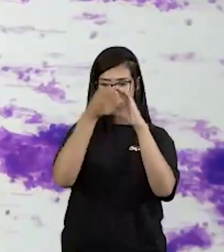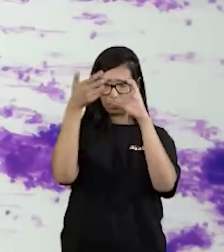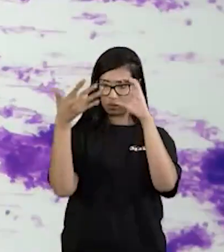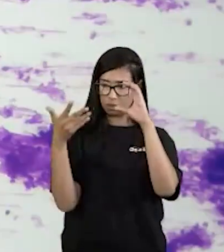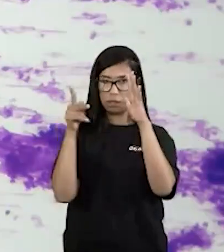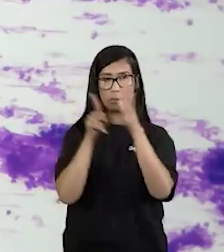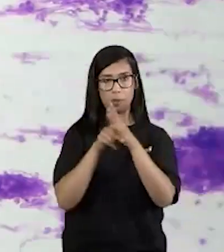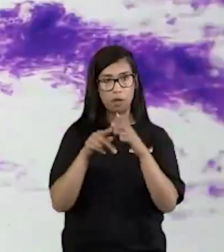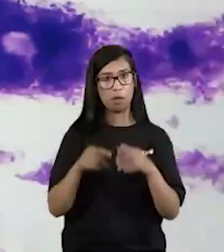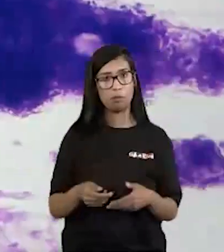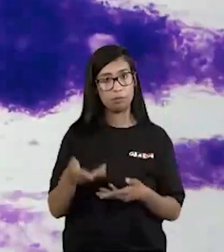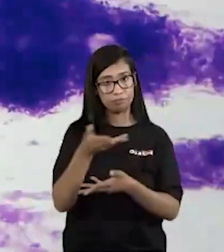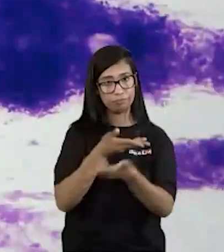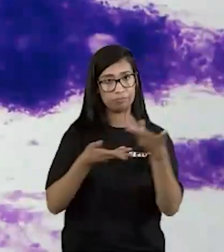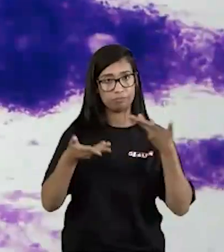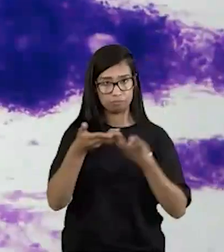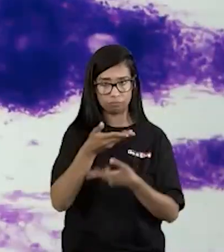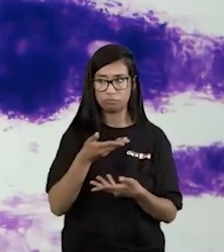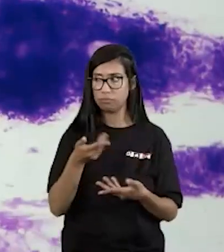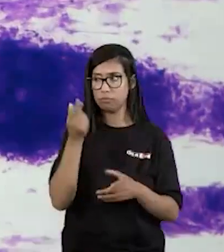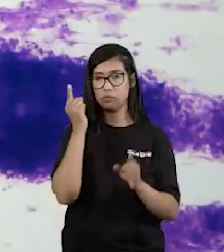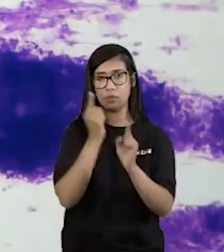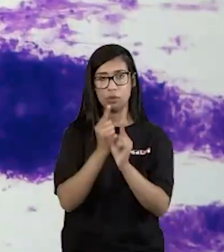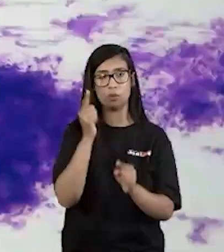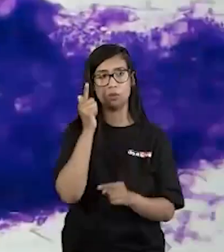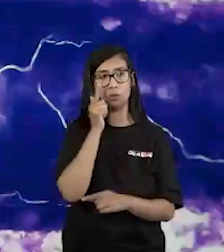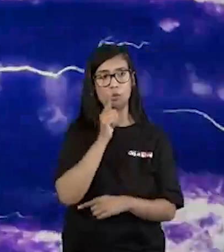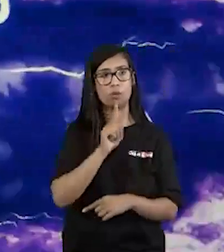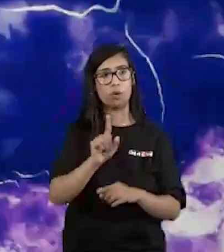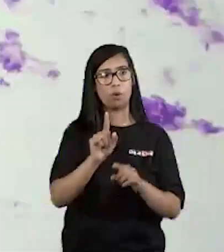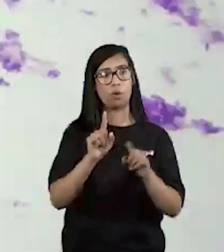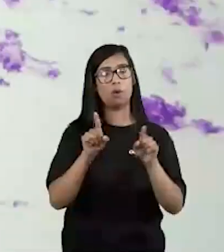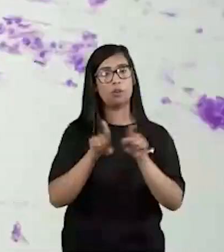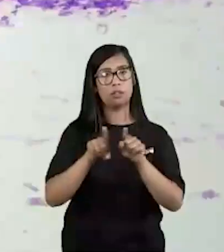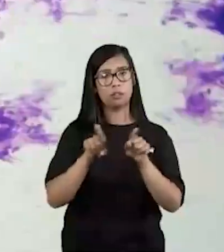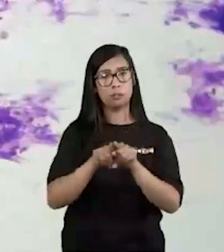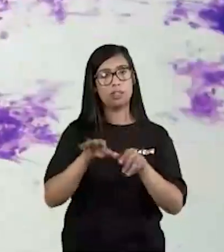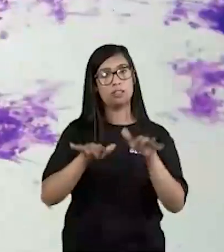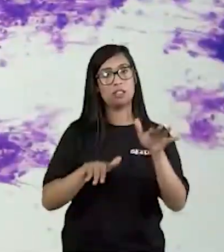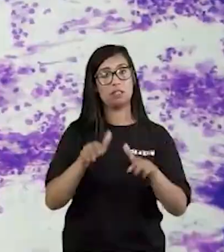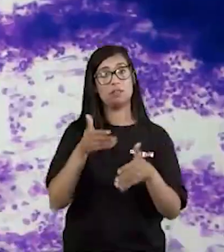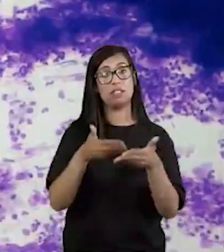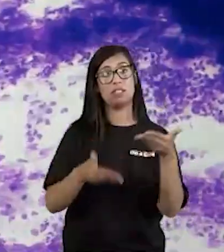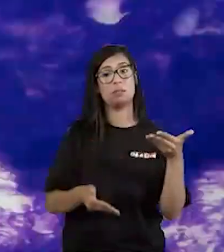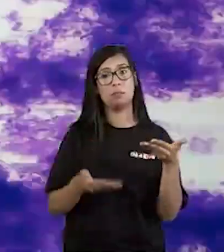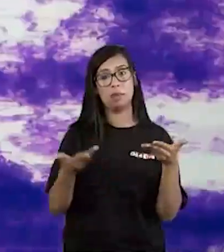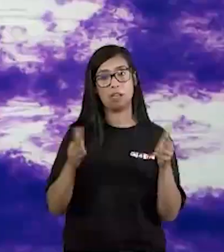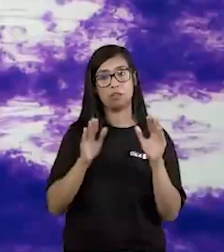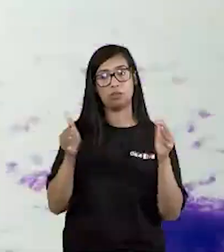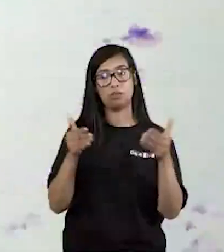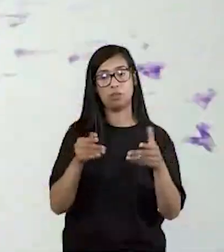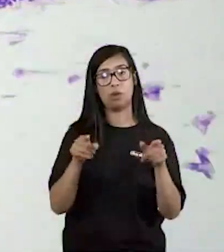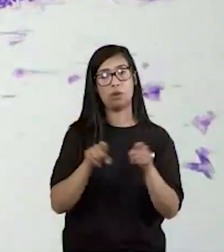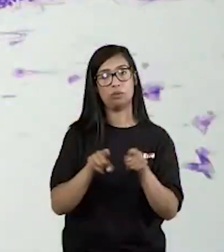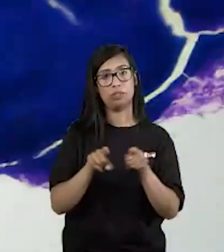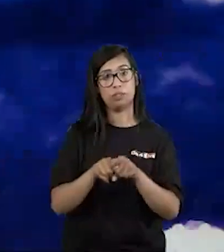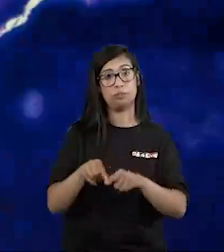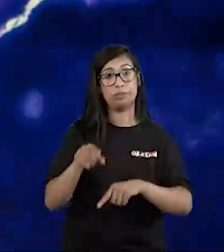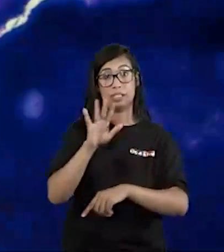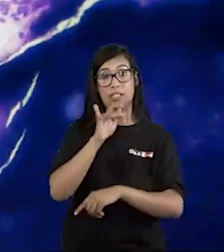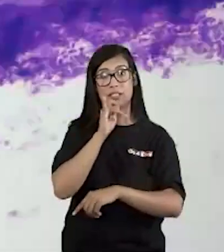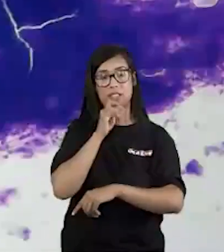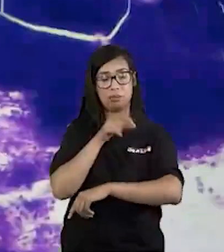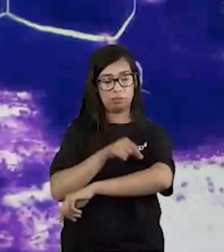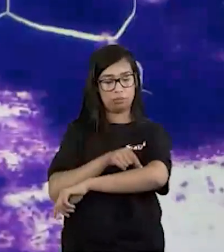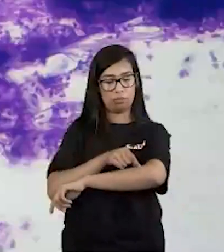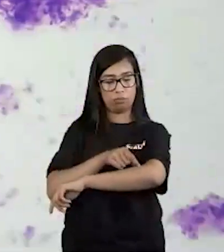que querem ir direto para a imersão acabam perdendo esse diagnóstico, porque esse ácaro é um ácaro grande, e